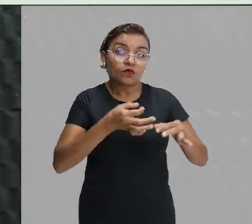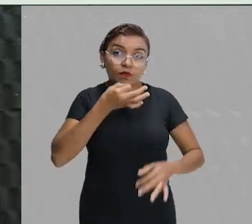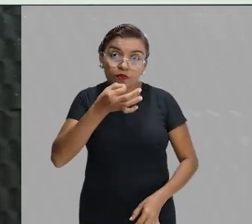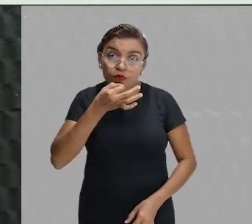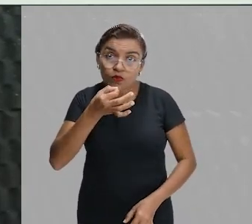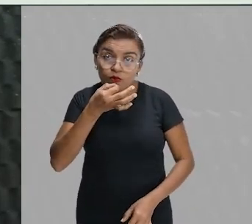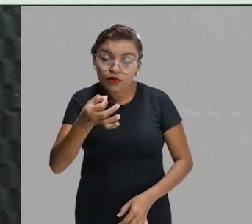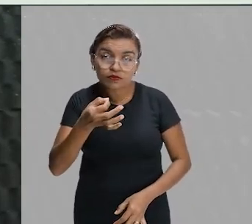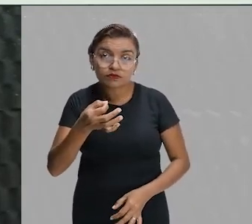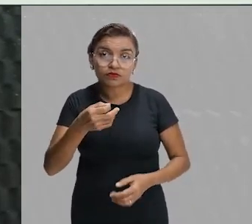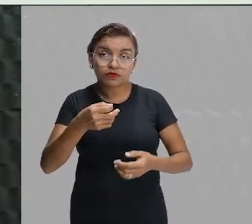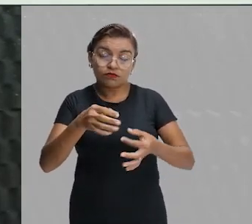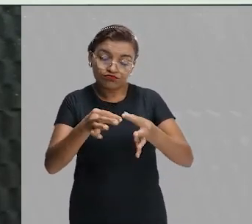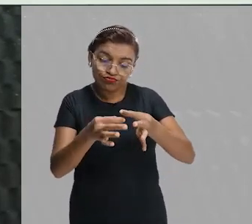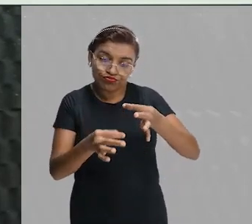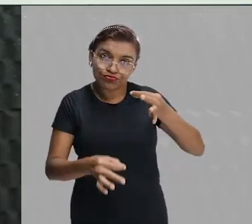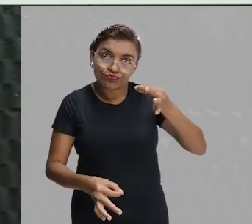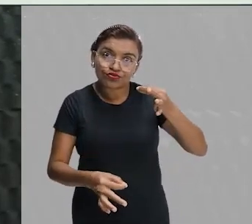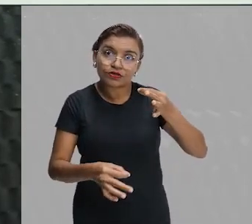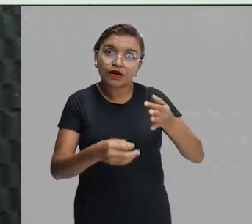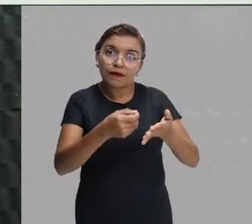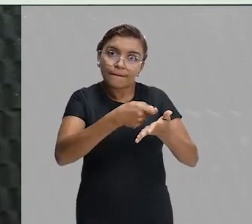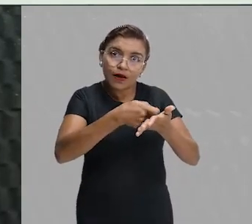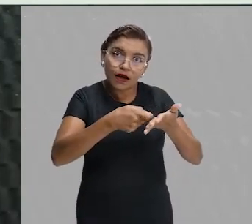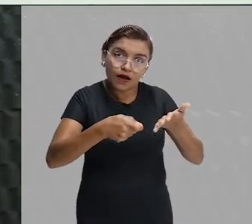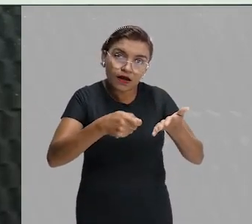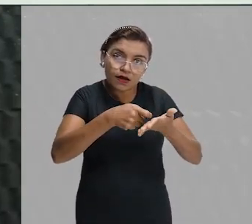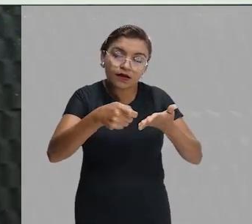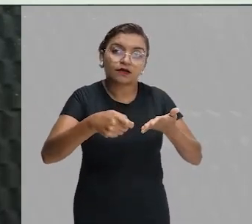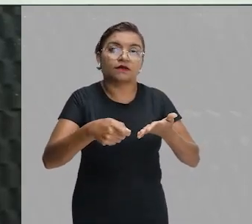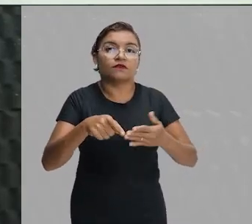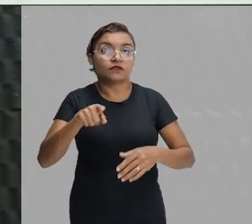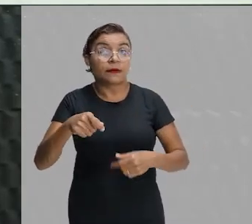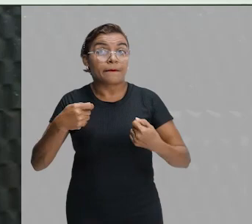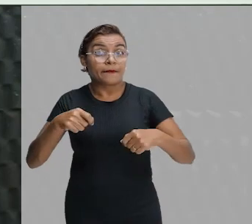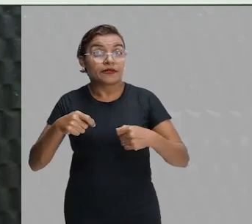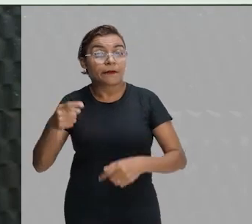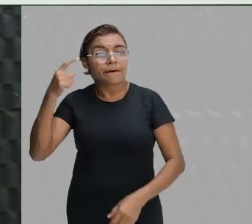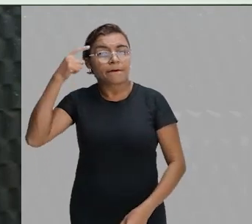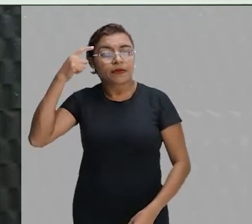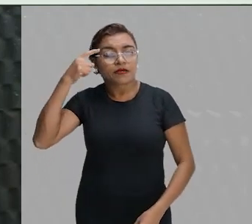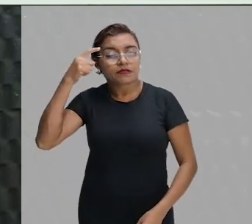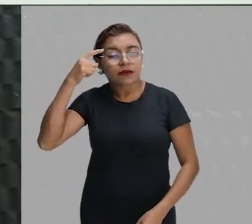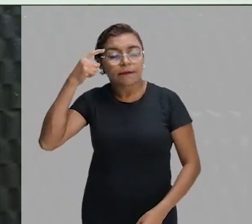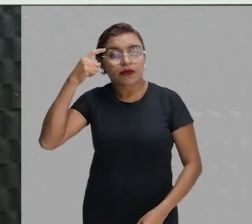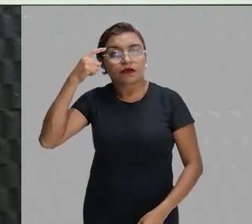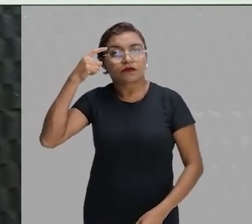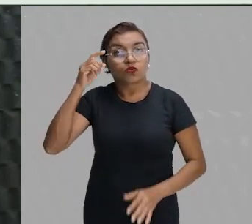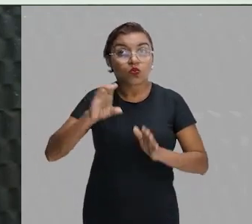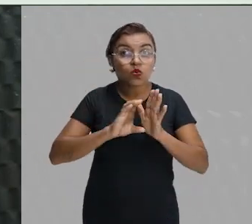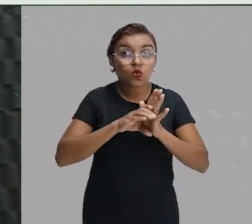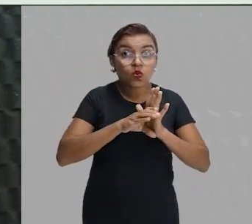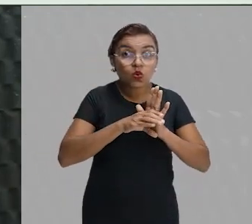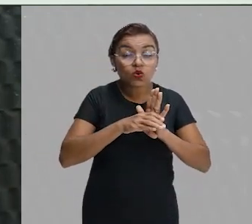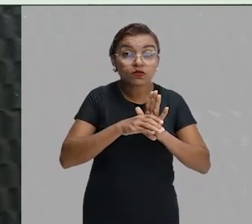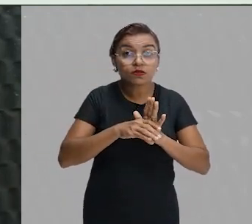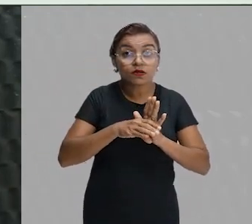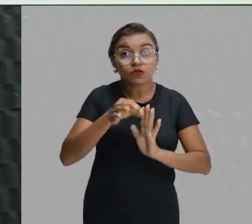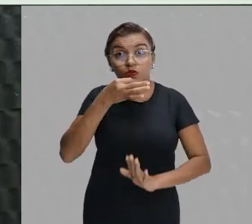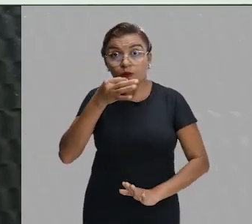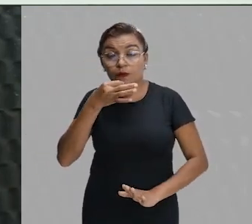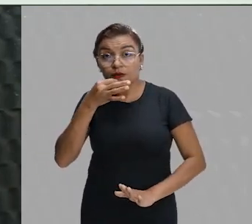sabe que você tem que ser coerente com os seus argumentos, seus pensamentos e seus conceitos. Então, veja só, o princípio da